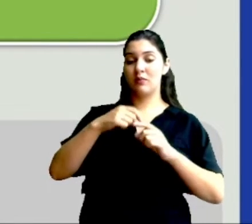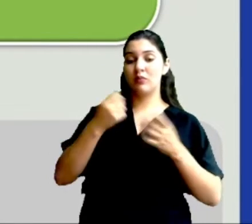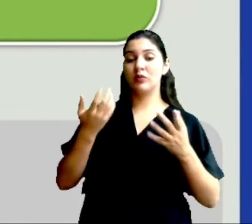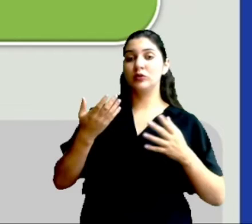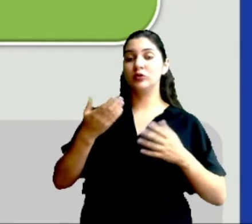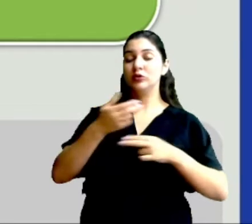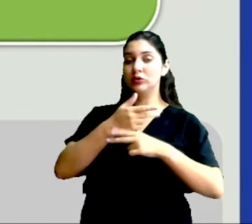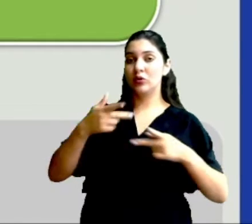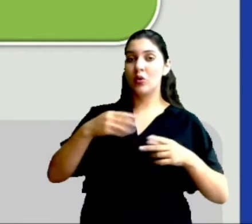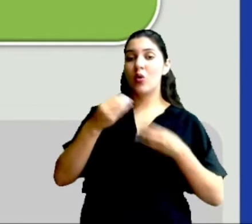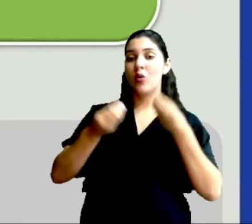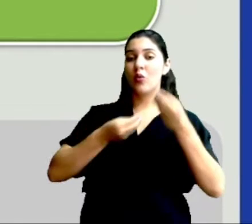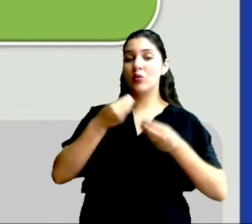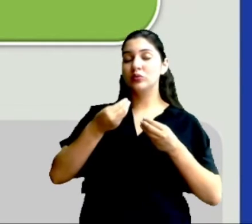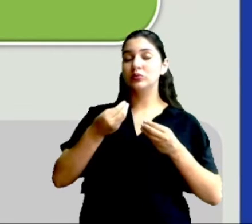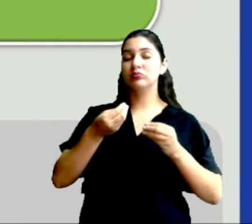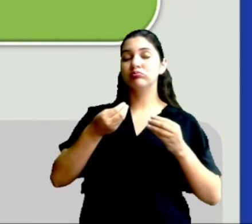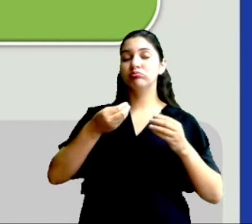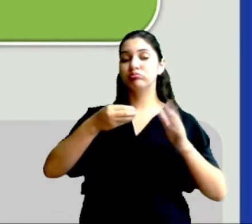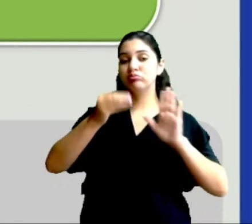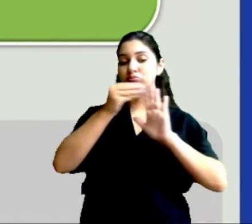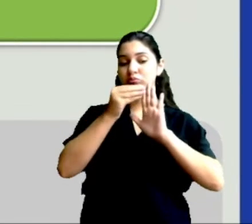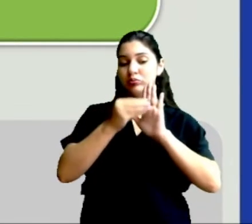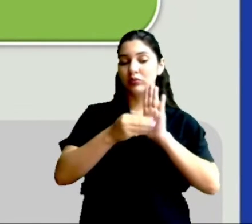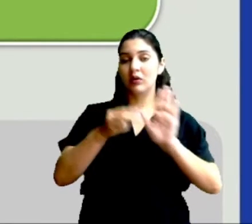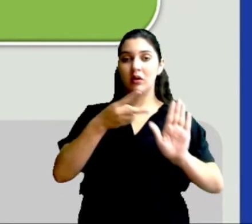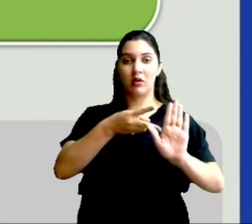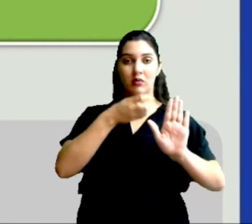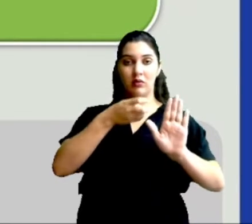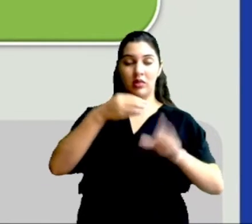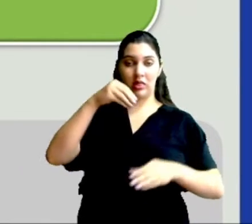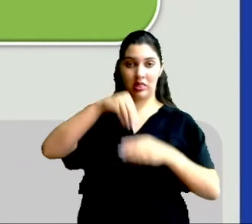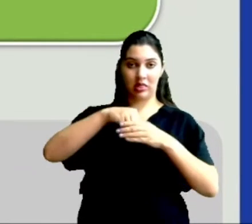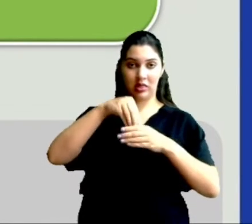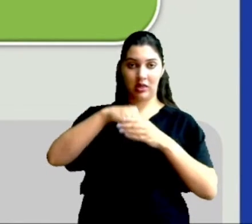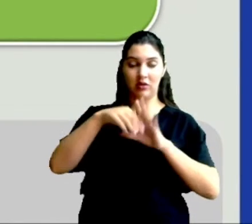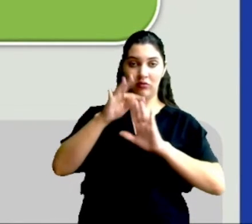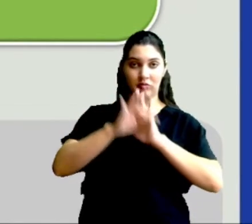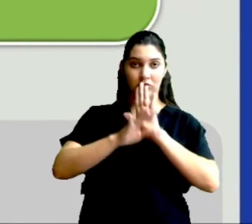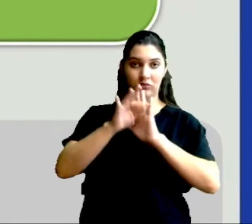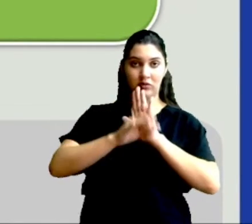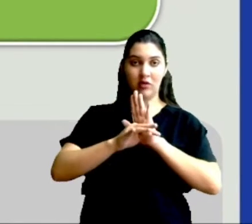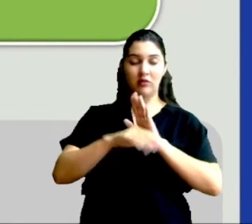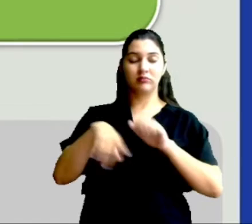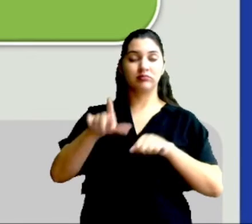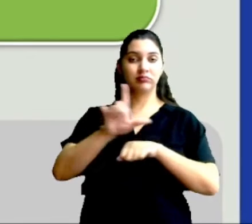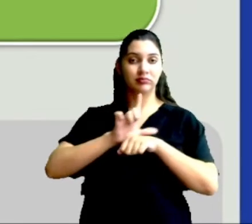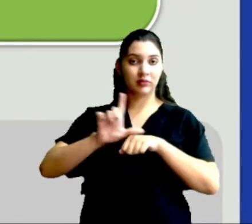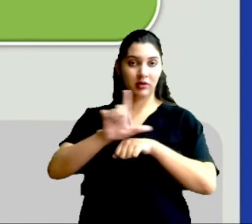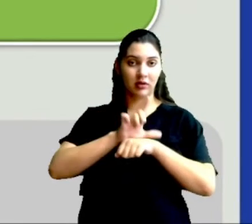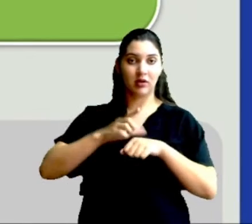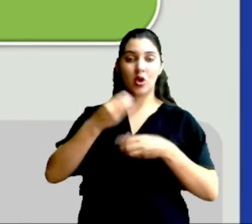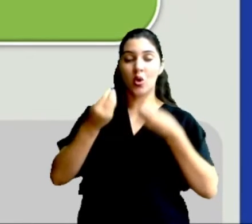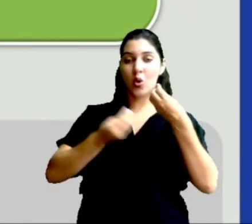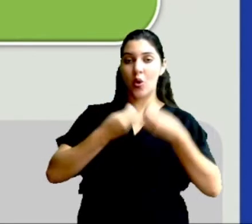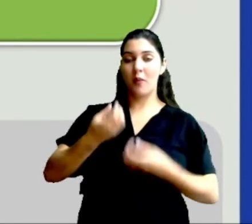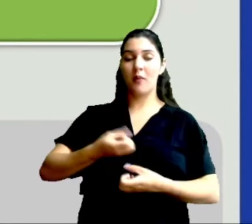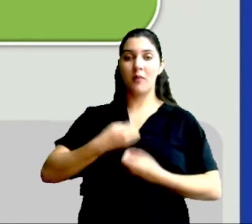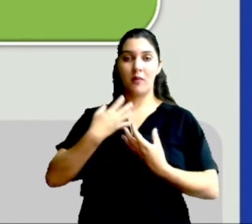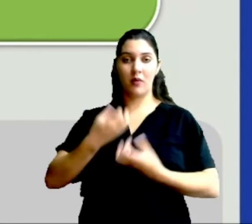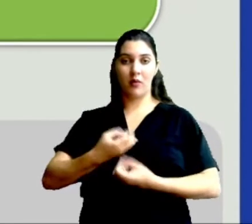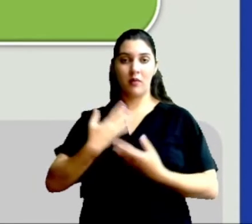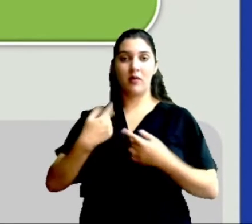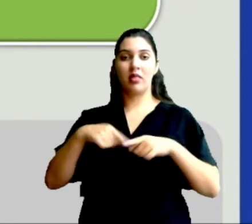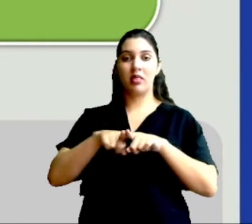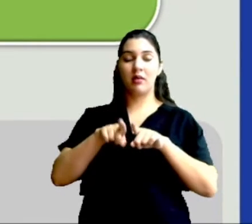é que estão empregados as conotações. Então, dentro dos textos literários, como poemas,